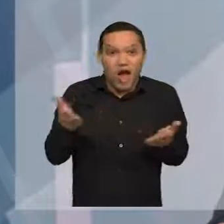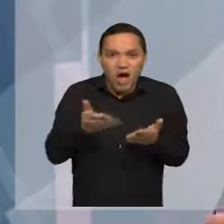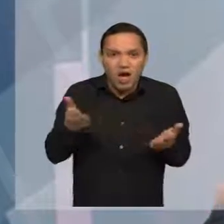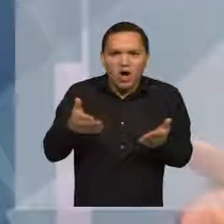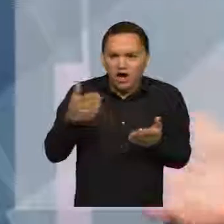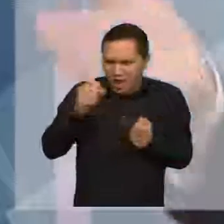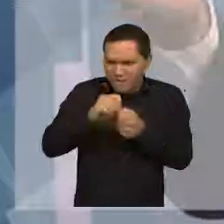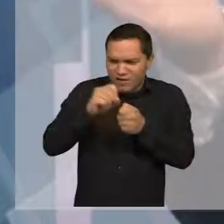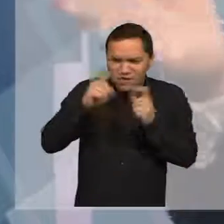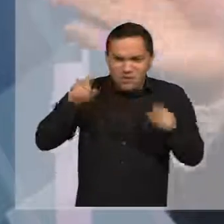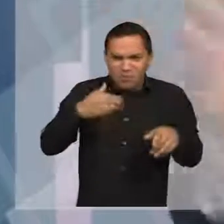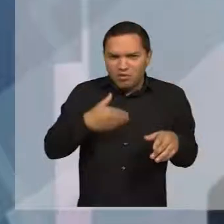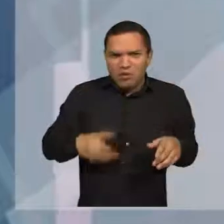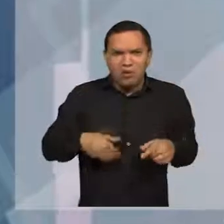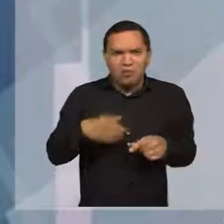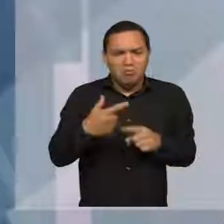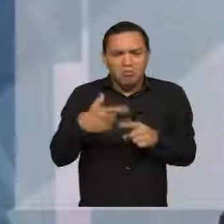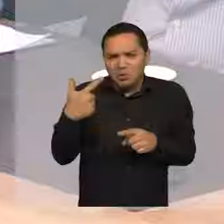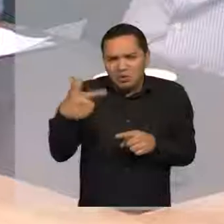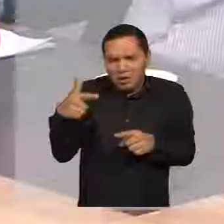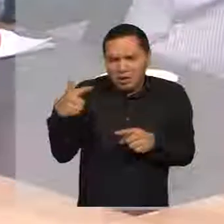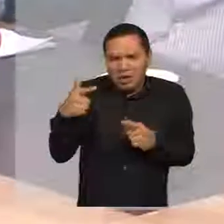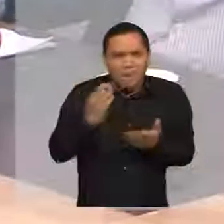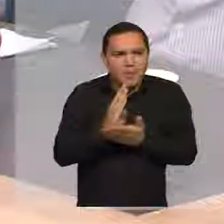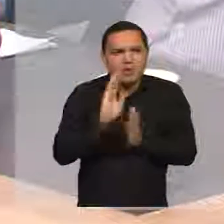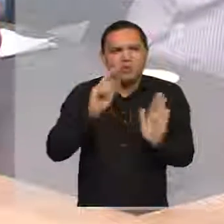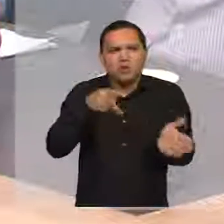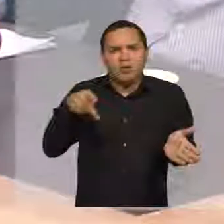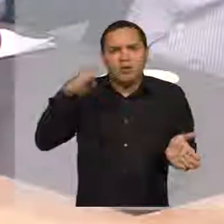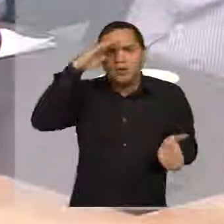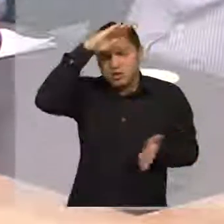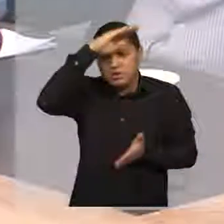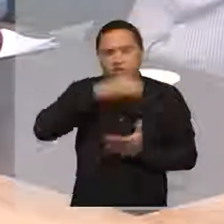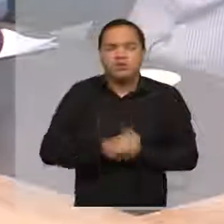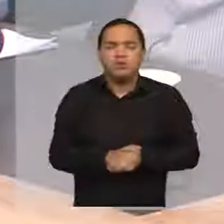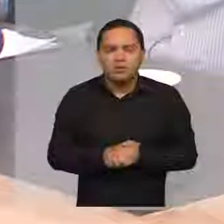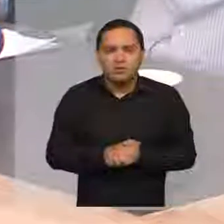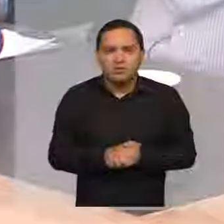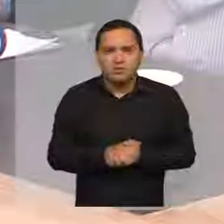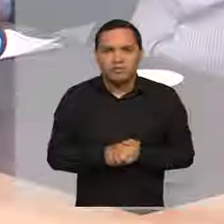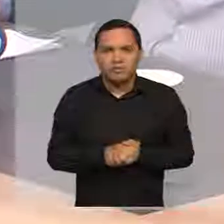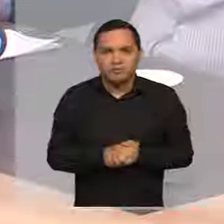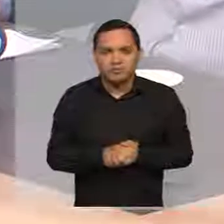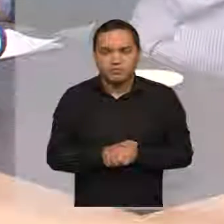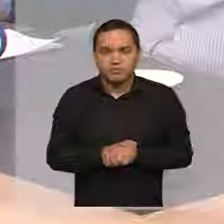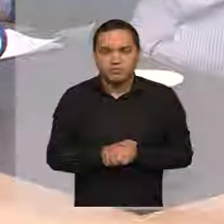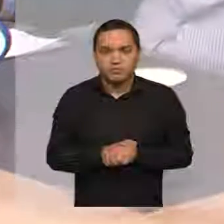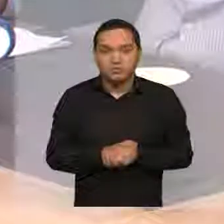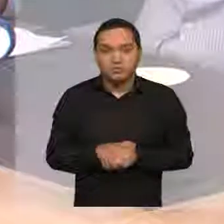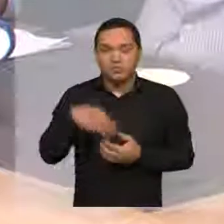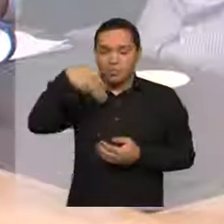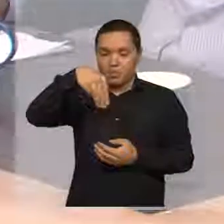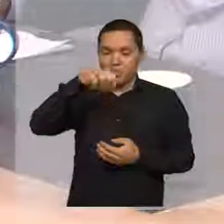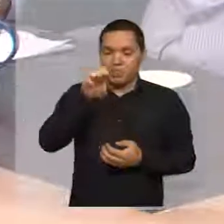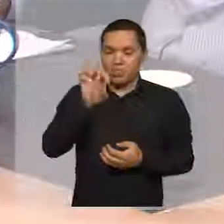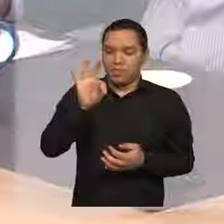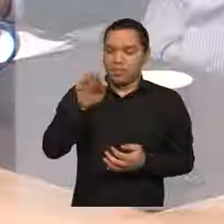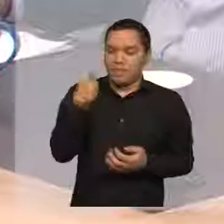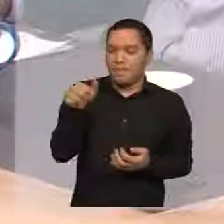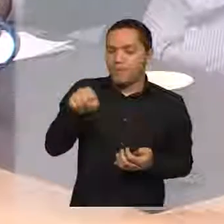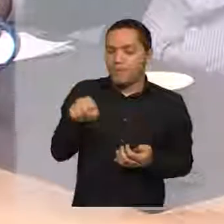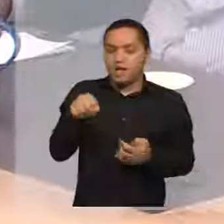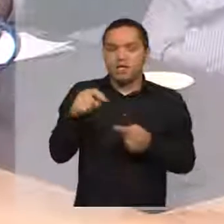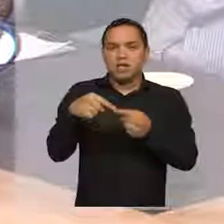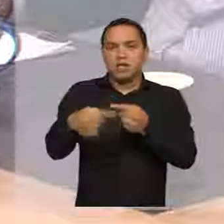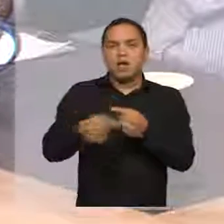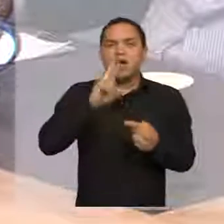têm, né? O Clésio colocou muito bem a questão de que o resultado dessas metas são,